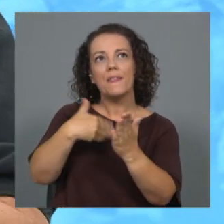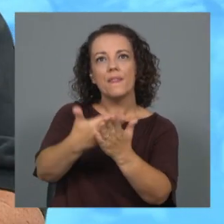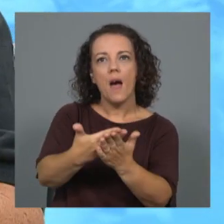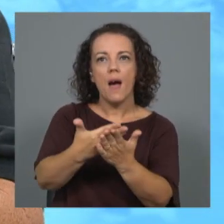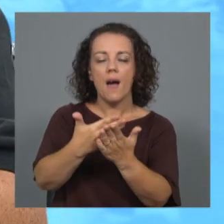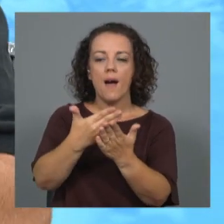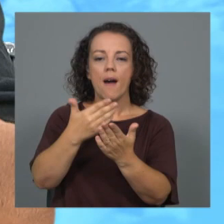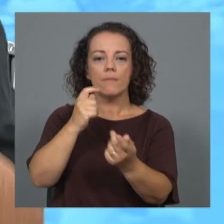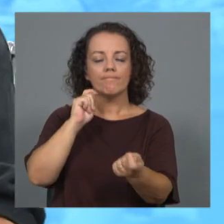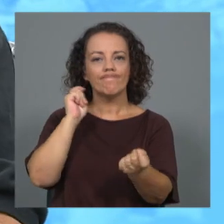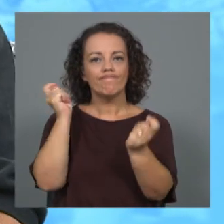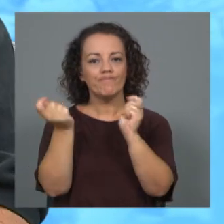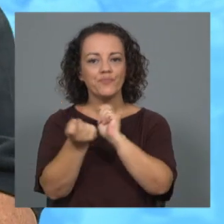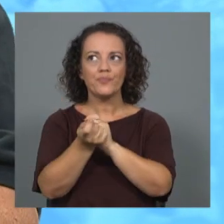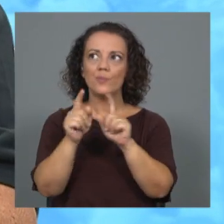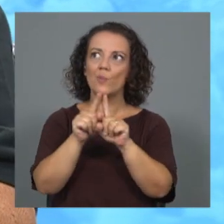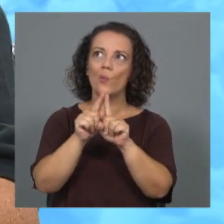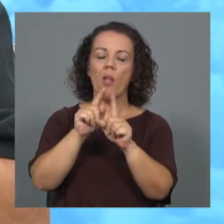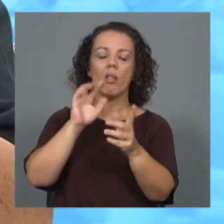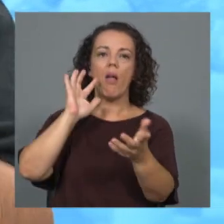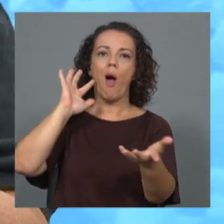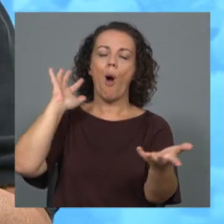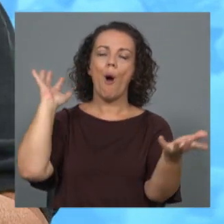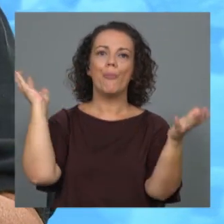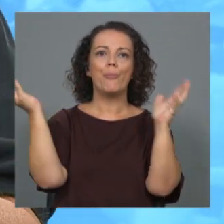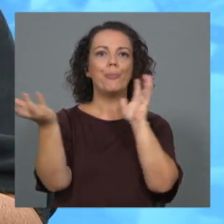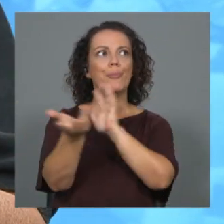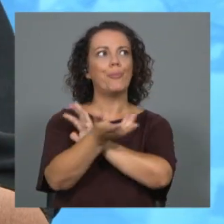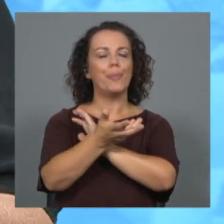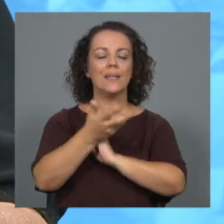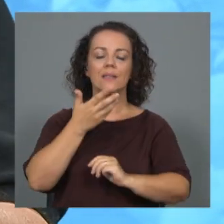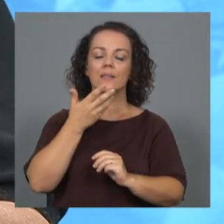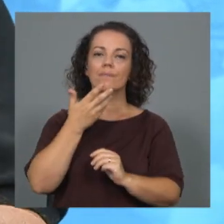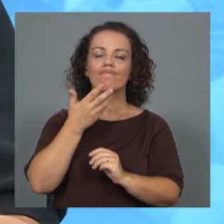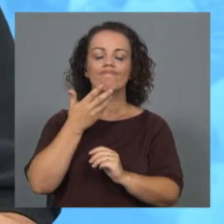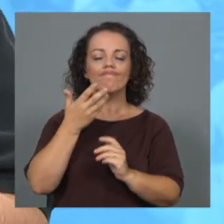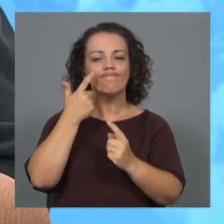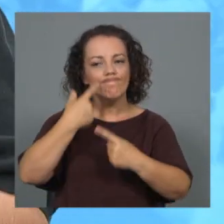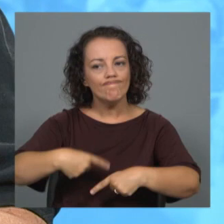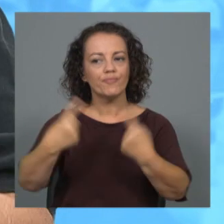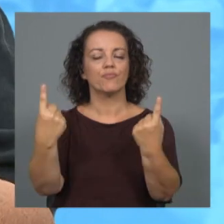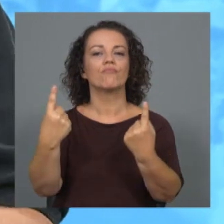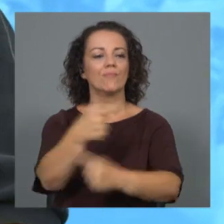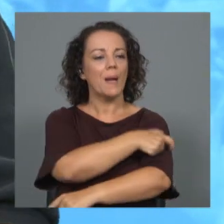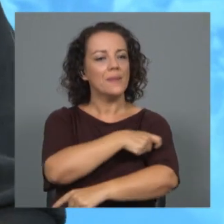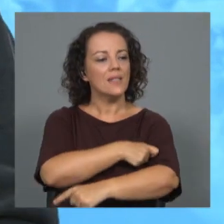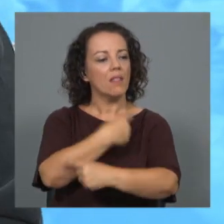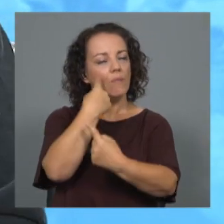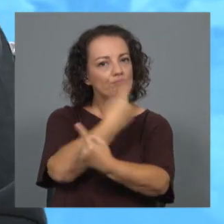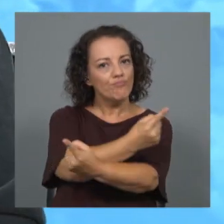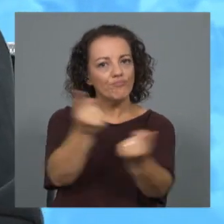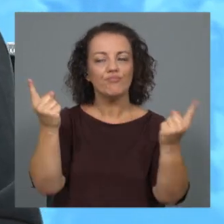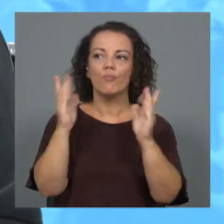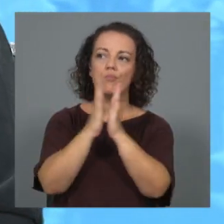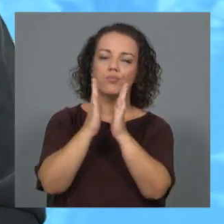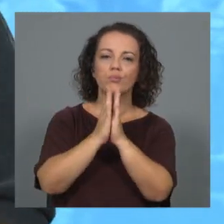respeito, uma atmosfera de dar voz às tradições religiosas e de respeito para com todas as